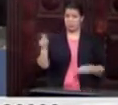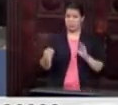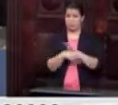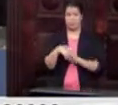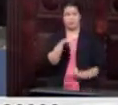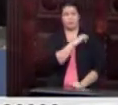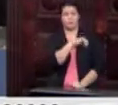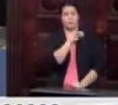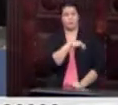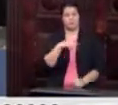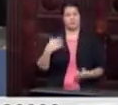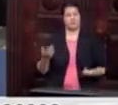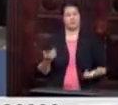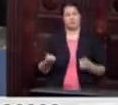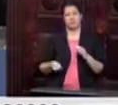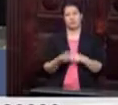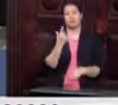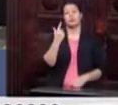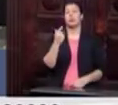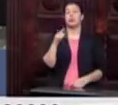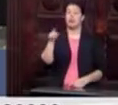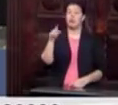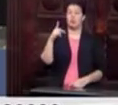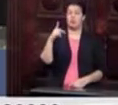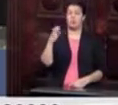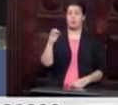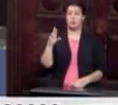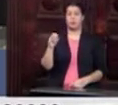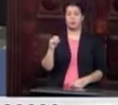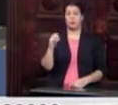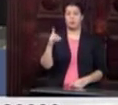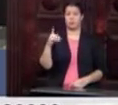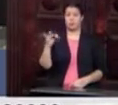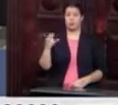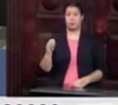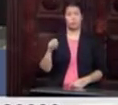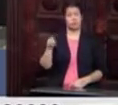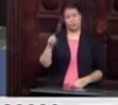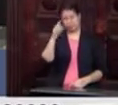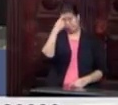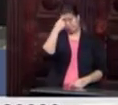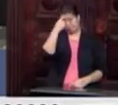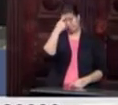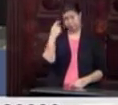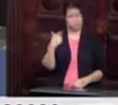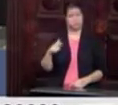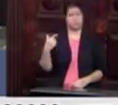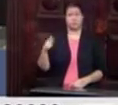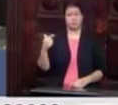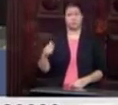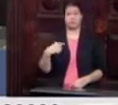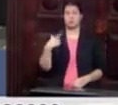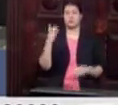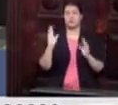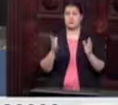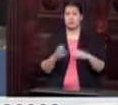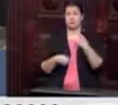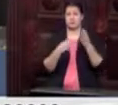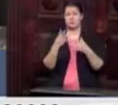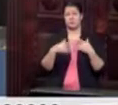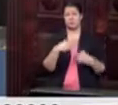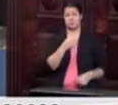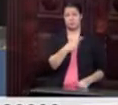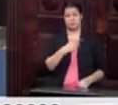parece que o deputado federal Pedro Paulo não tem consciência do que foi deliberado e comprometido pelo presidente da